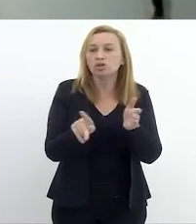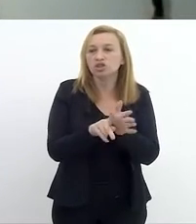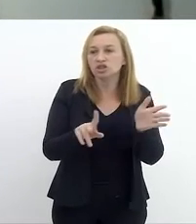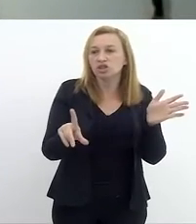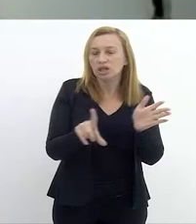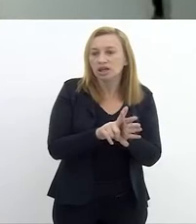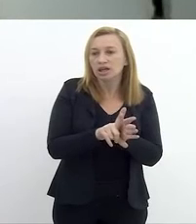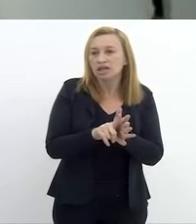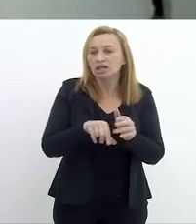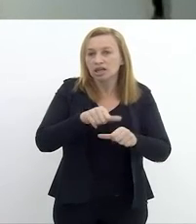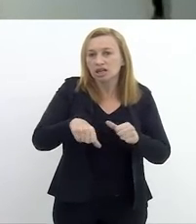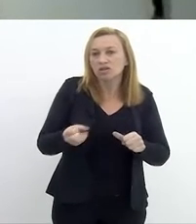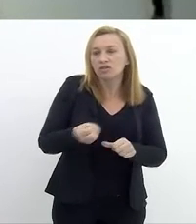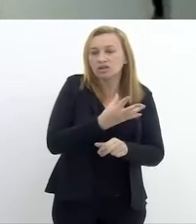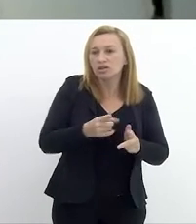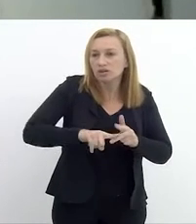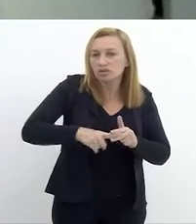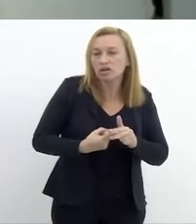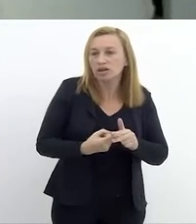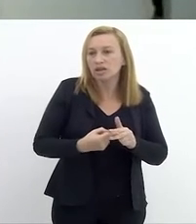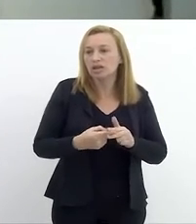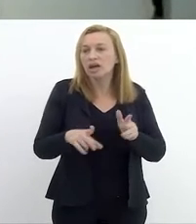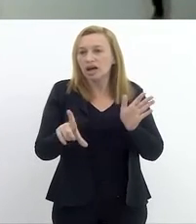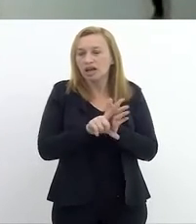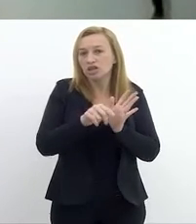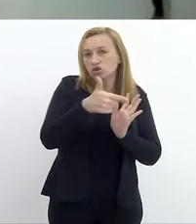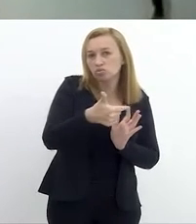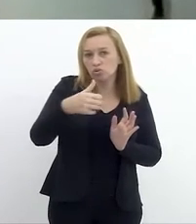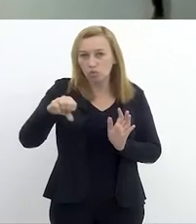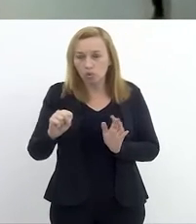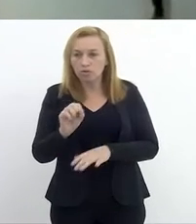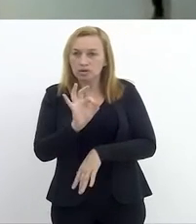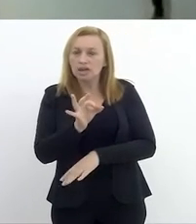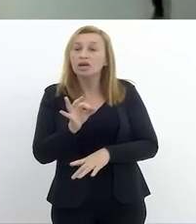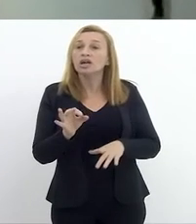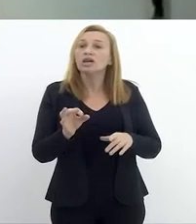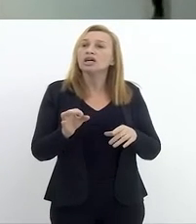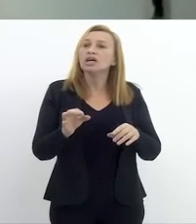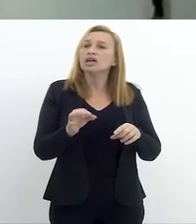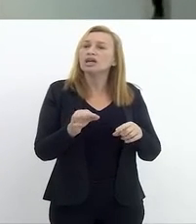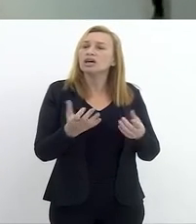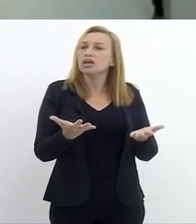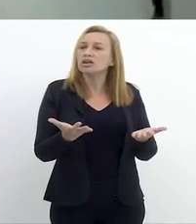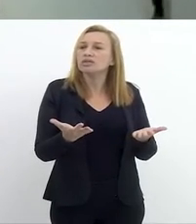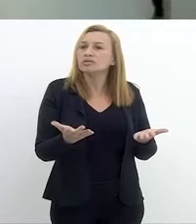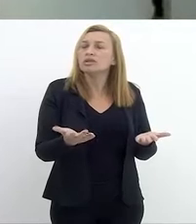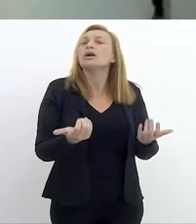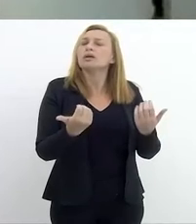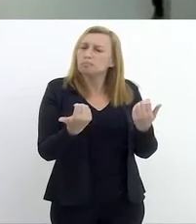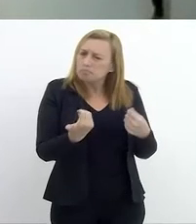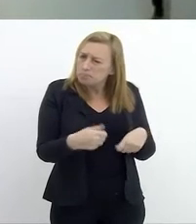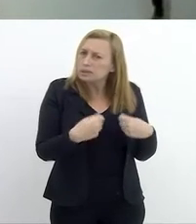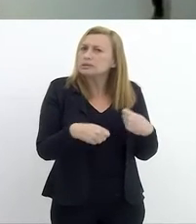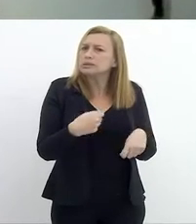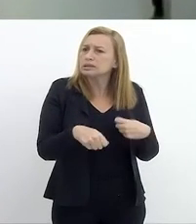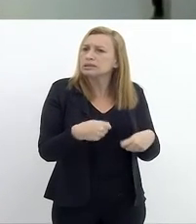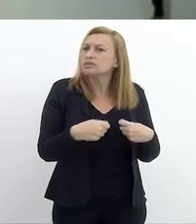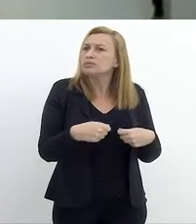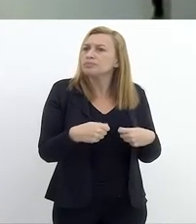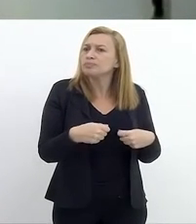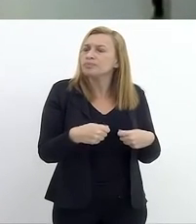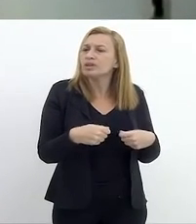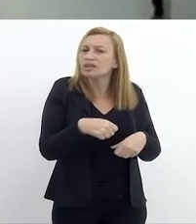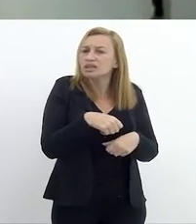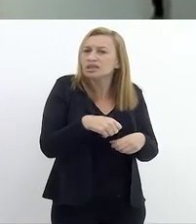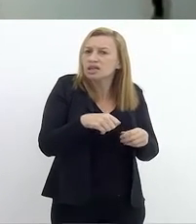está tramitando na Alerj um projeto de lei de inovação que vai alterar a lei atualmente vigente, que é de 2008, e